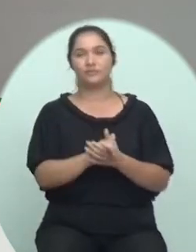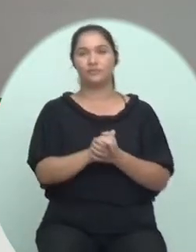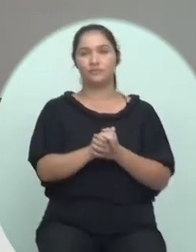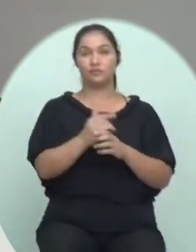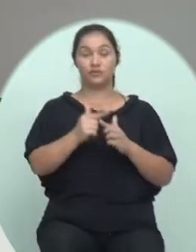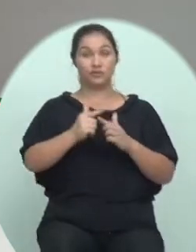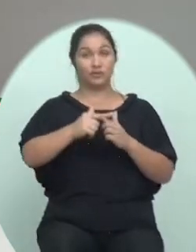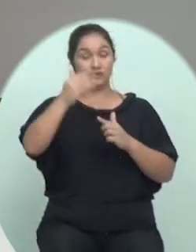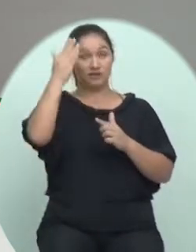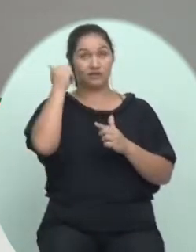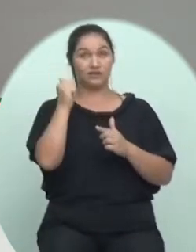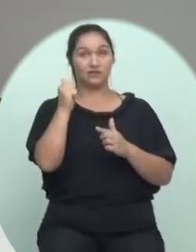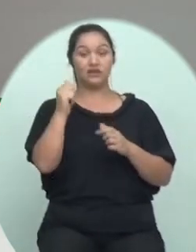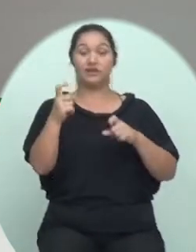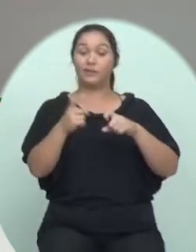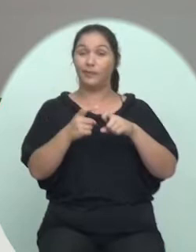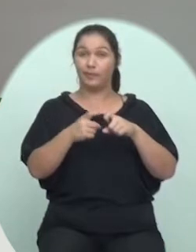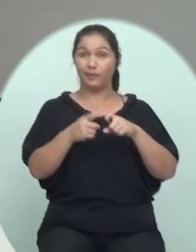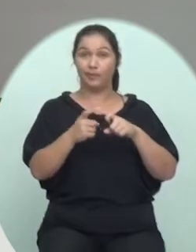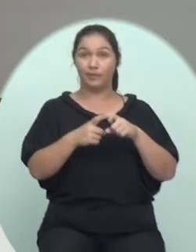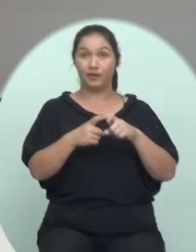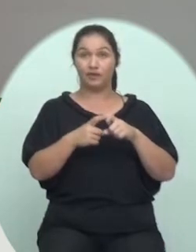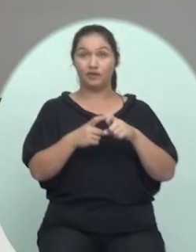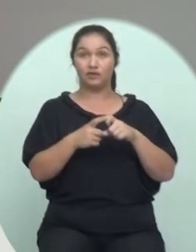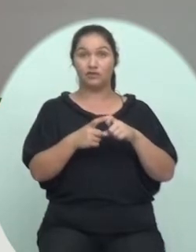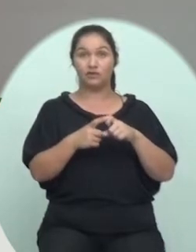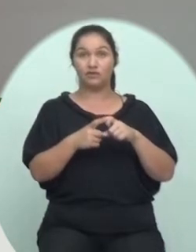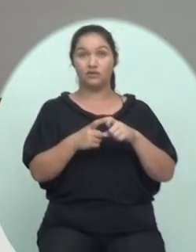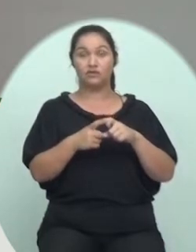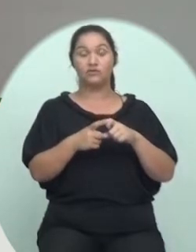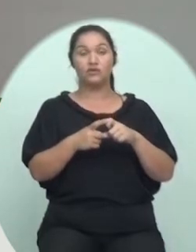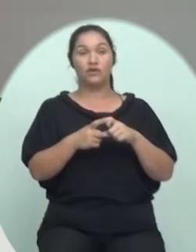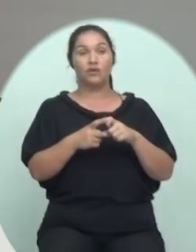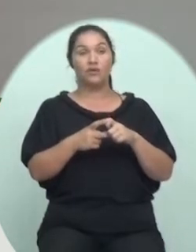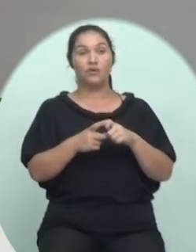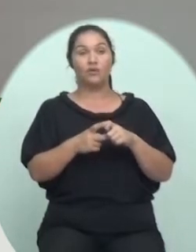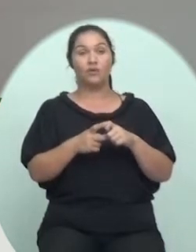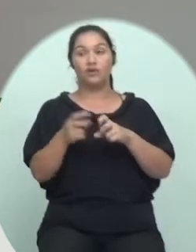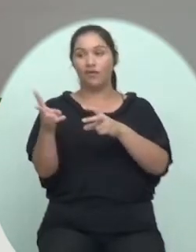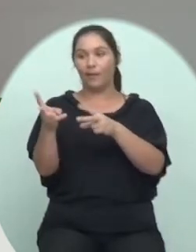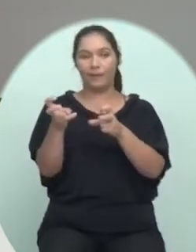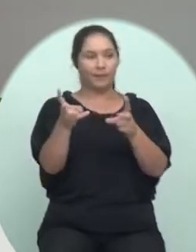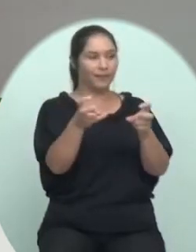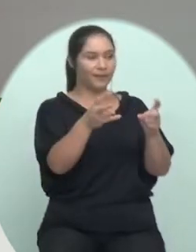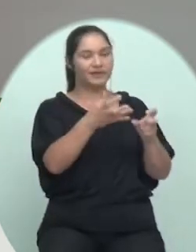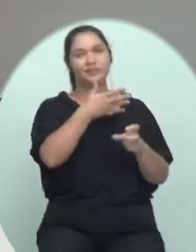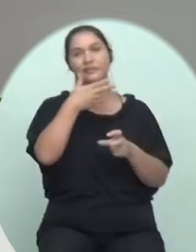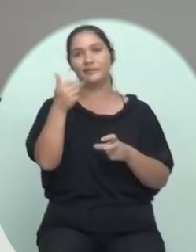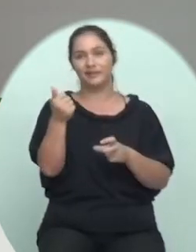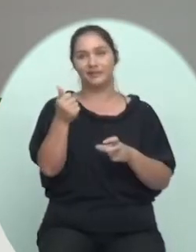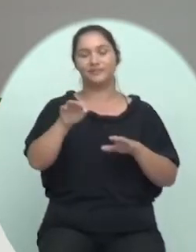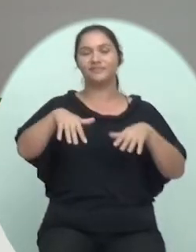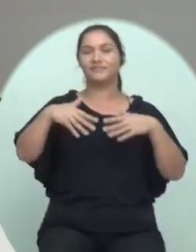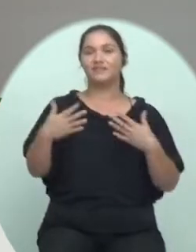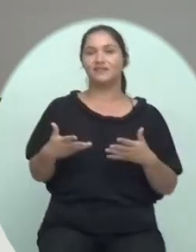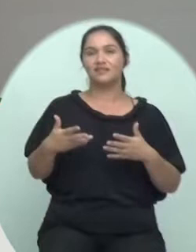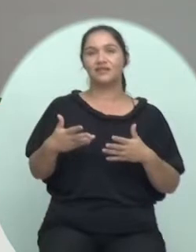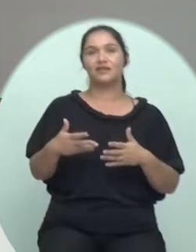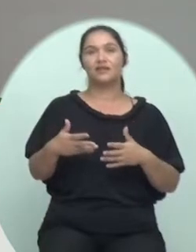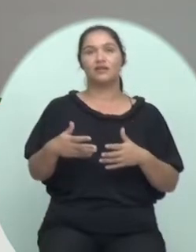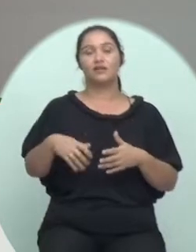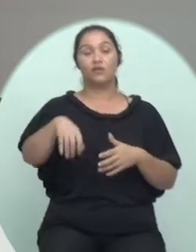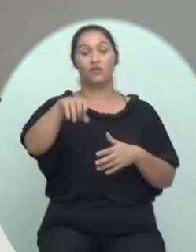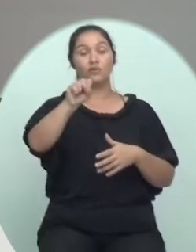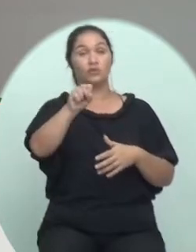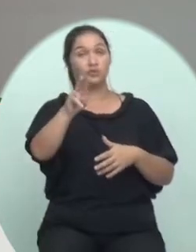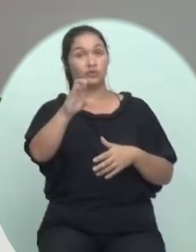total aí de sendo médico, né, tendo uma especialidade muito boa. Então, mas sucesso, né, vereador Paulo também fez um bom